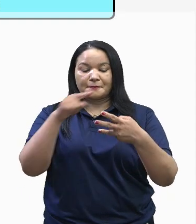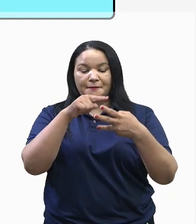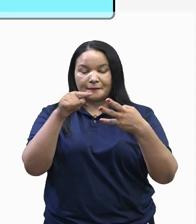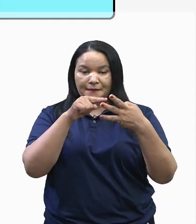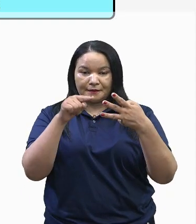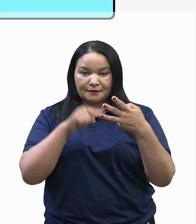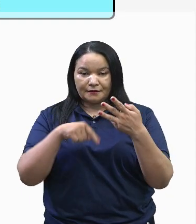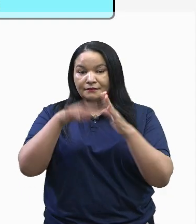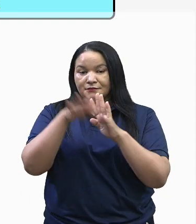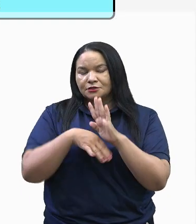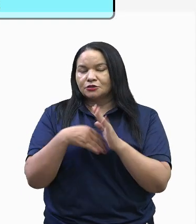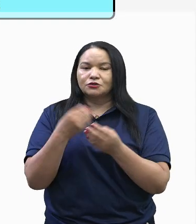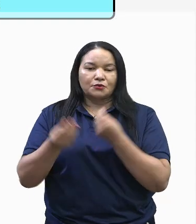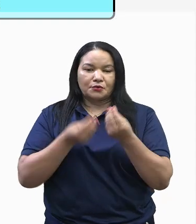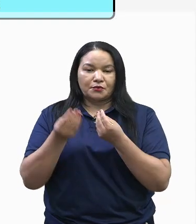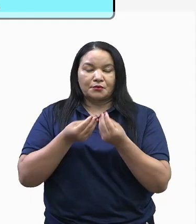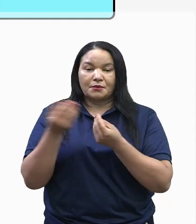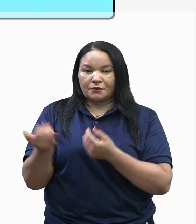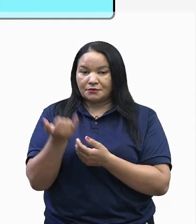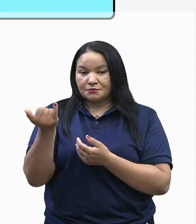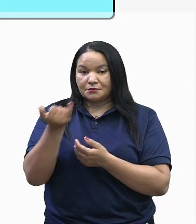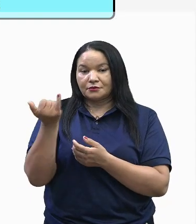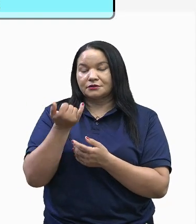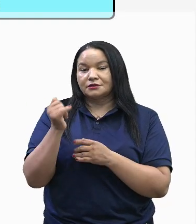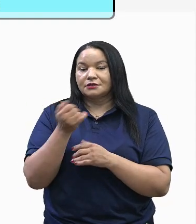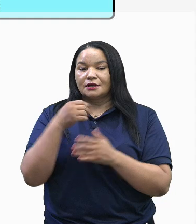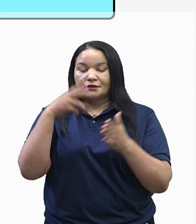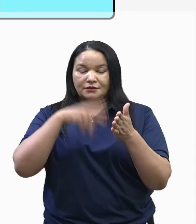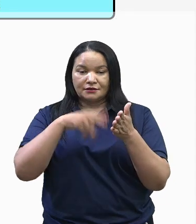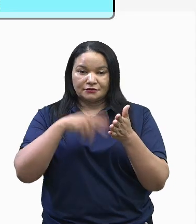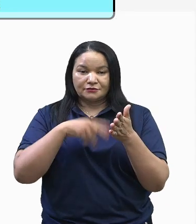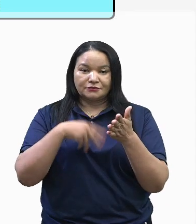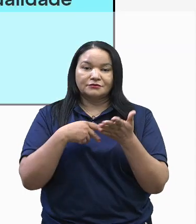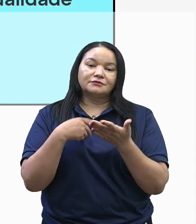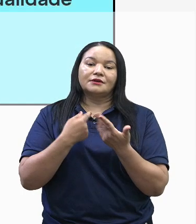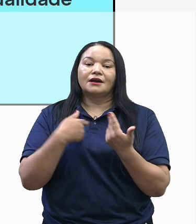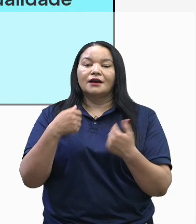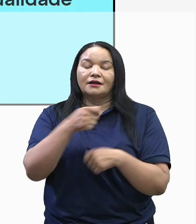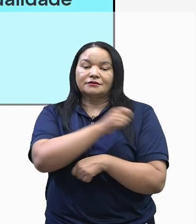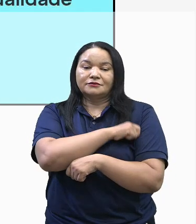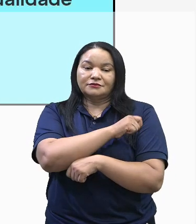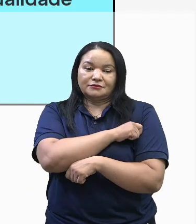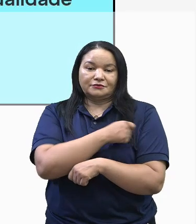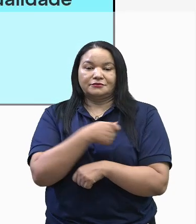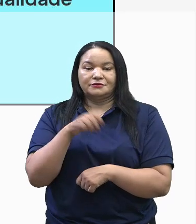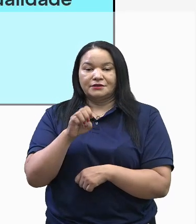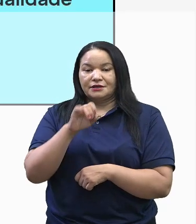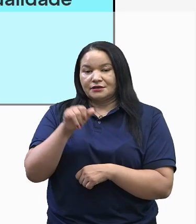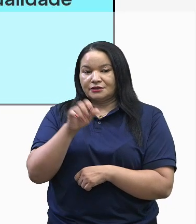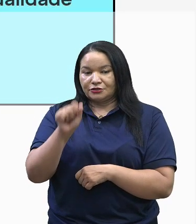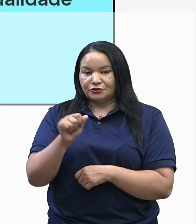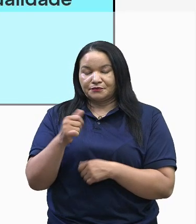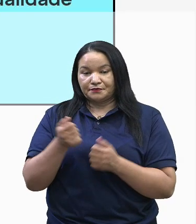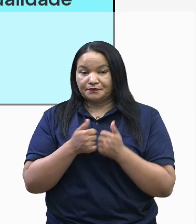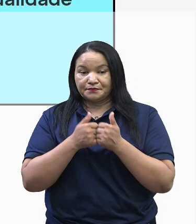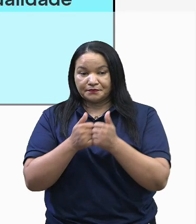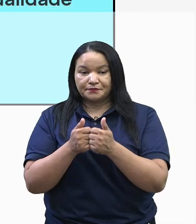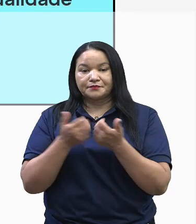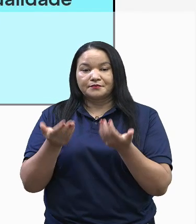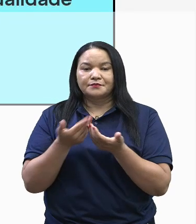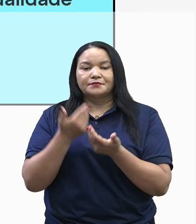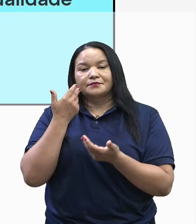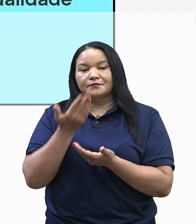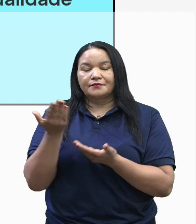nós lemos sobre a importância da leitura para os alunos da EJA. Acompanhe aí. A temática, né?